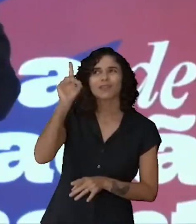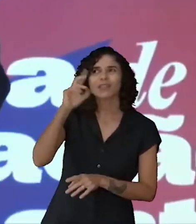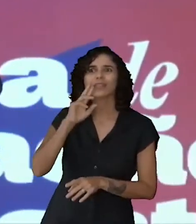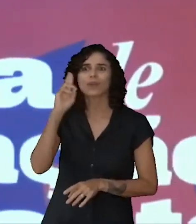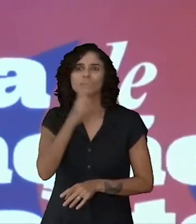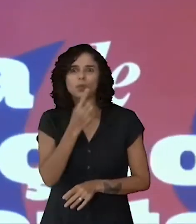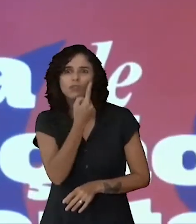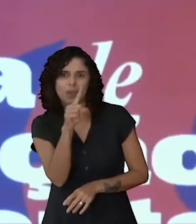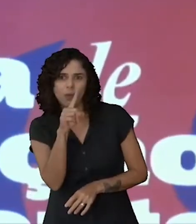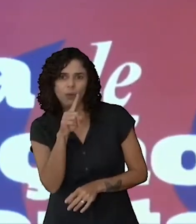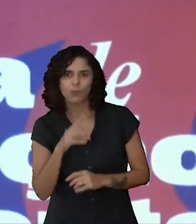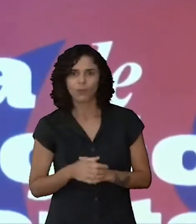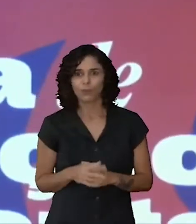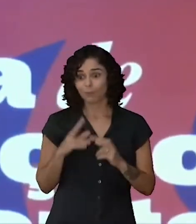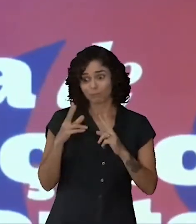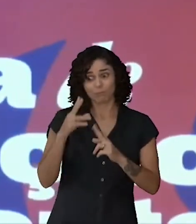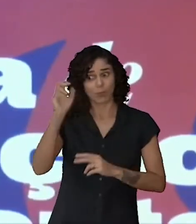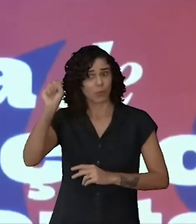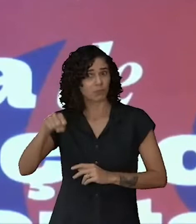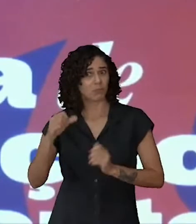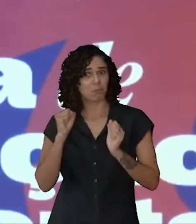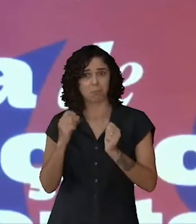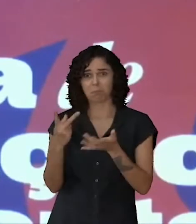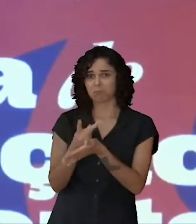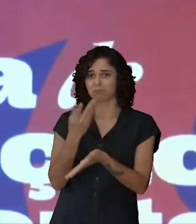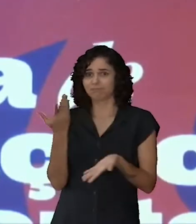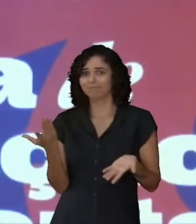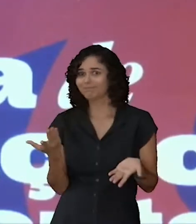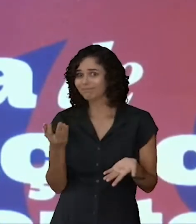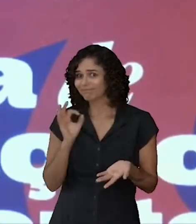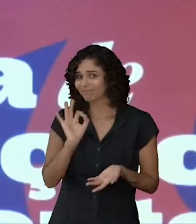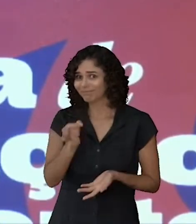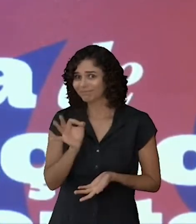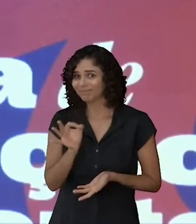sim? É verdade ou não?